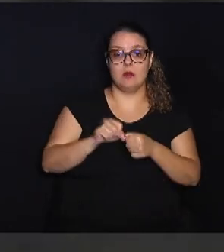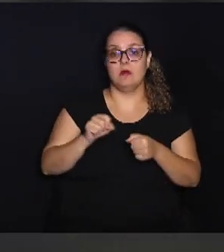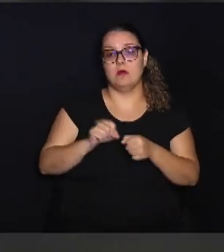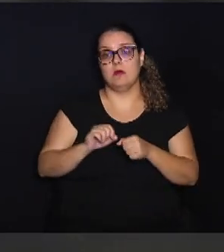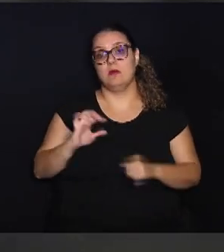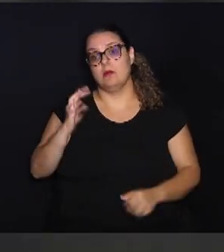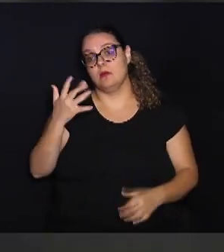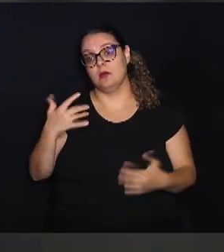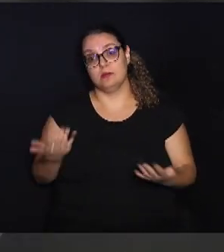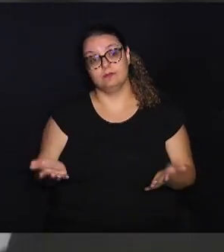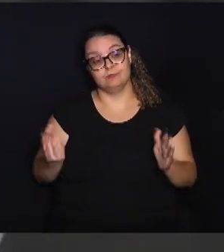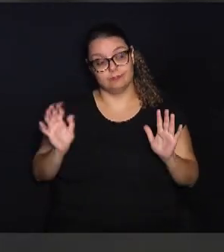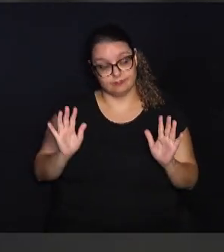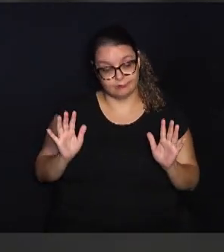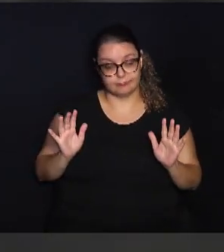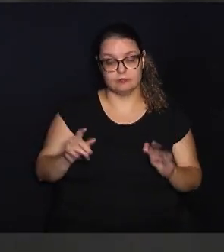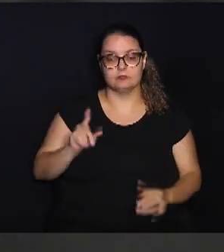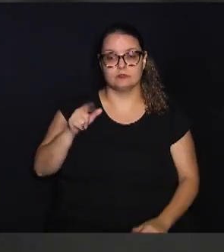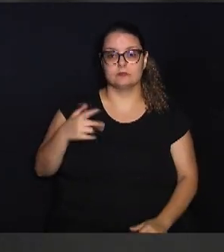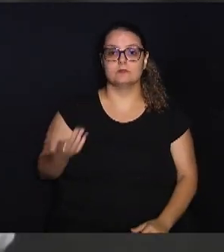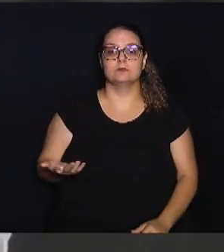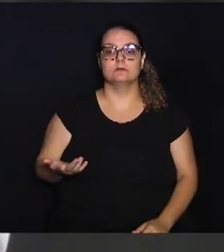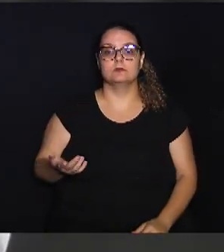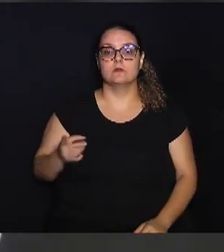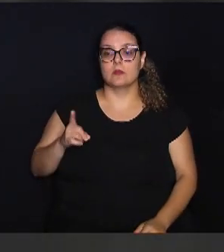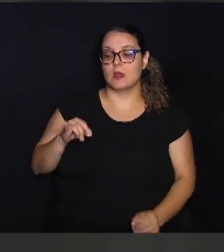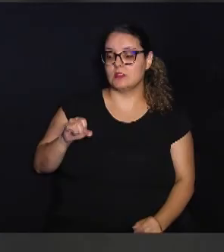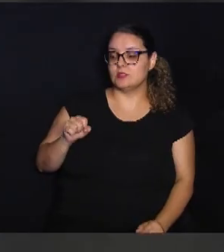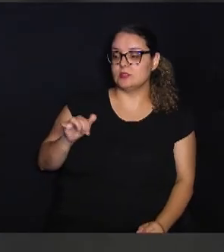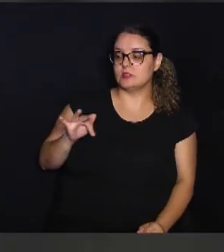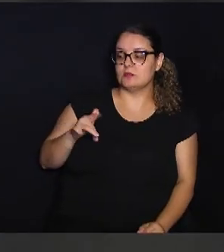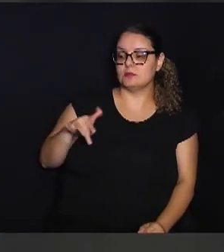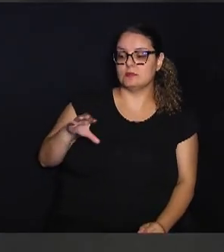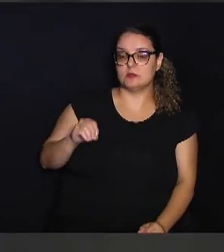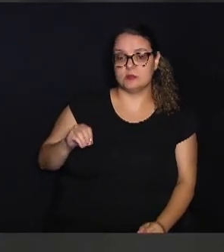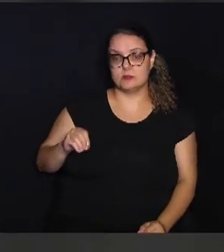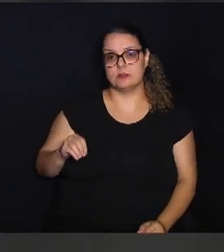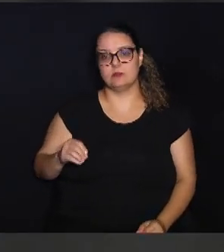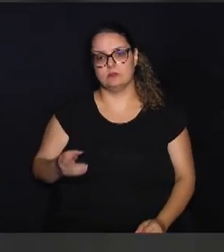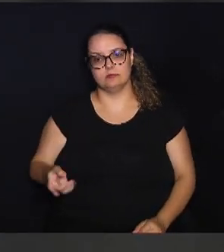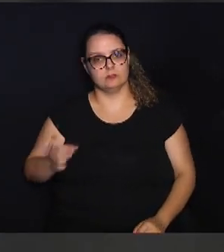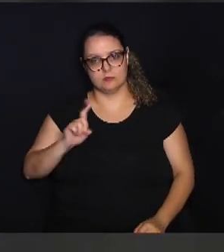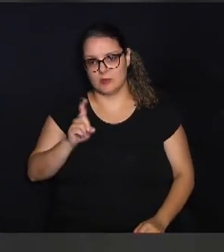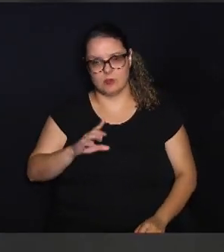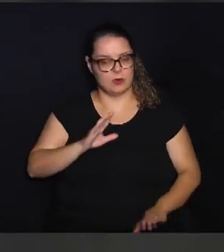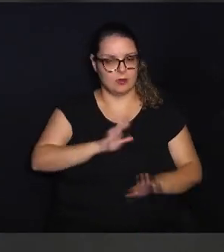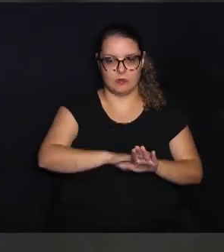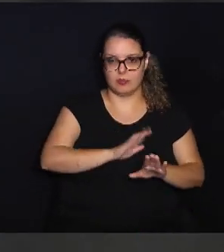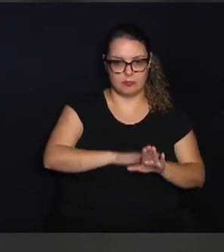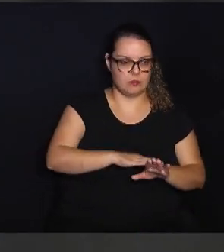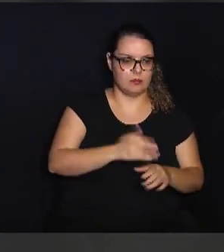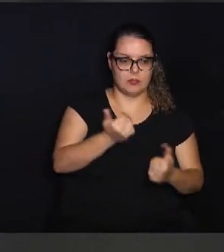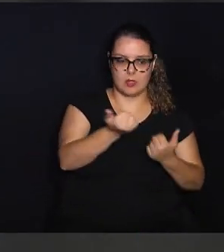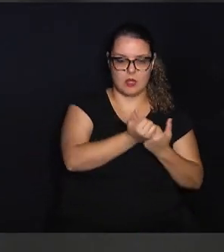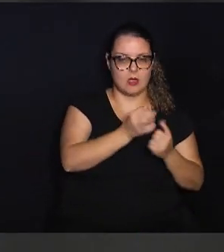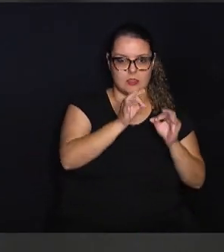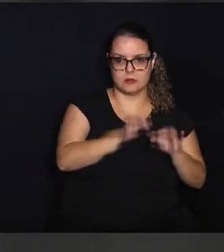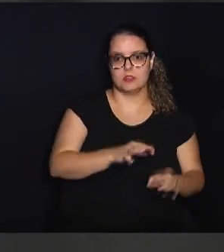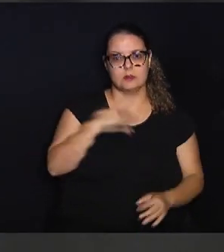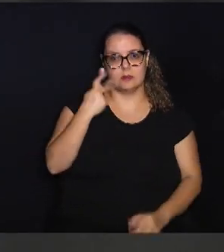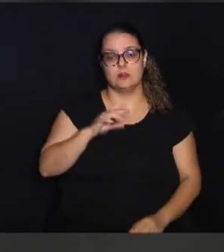acontecer desde o início. Então é uma disfunção da função do vereador e